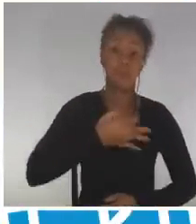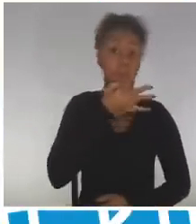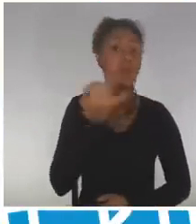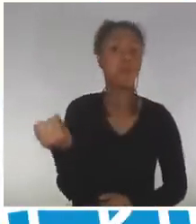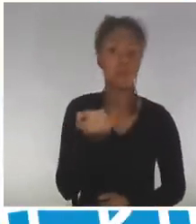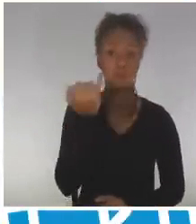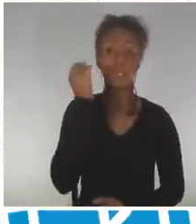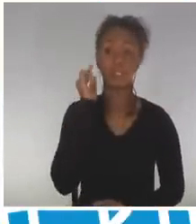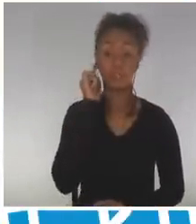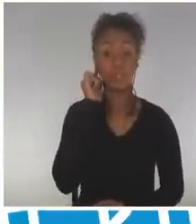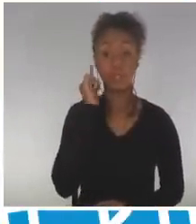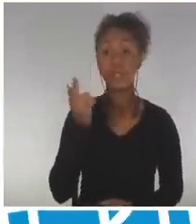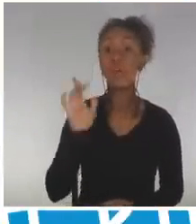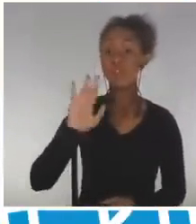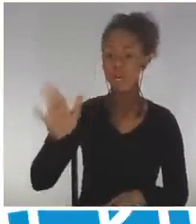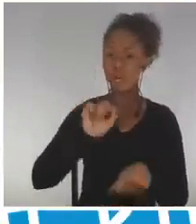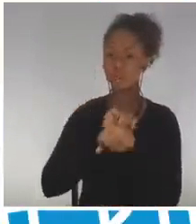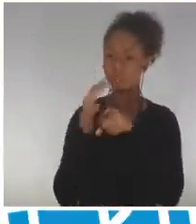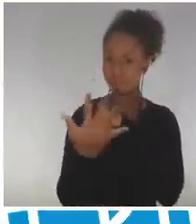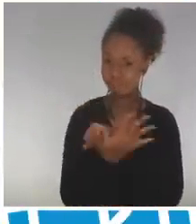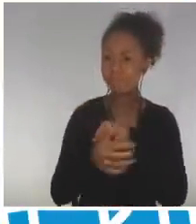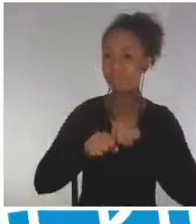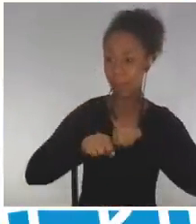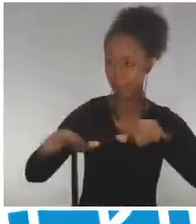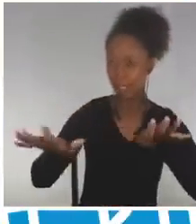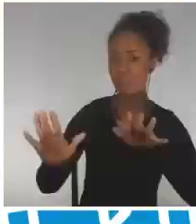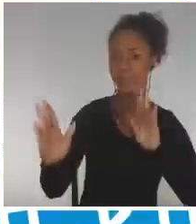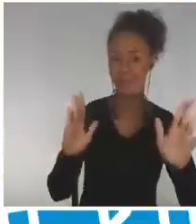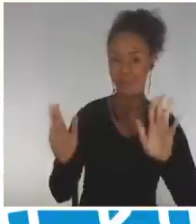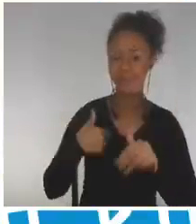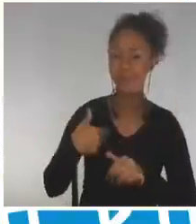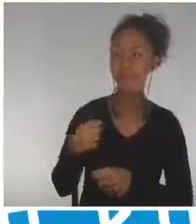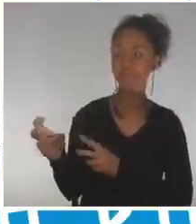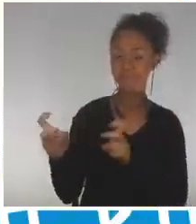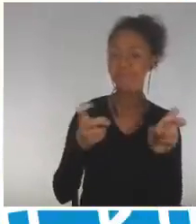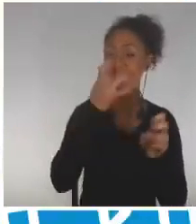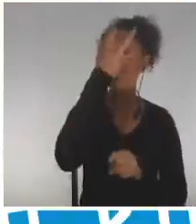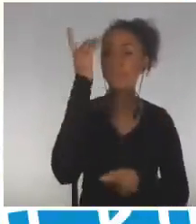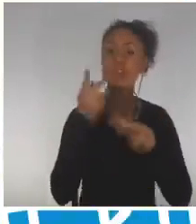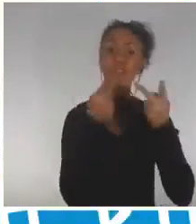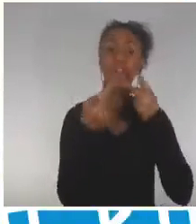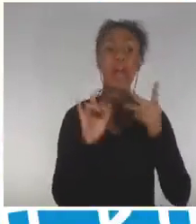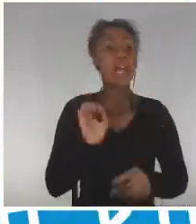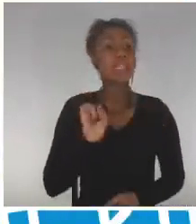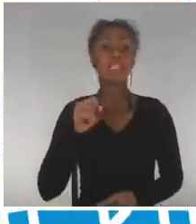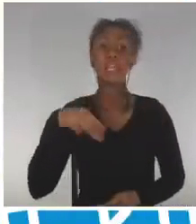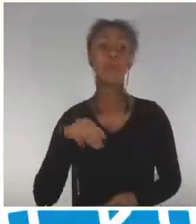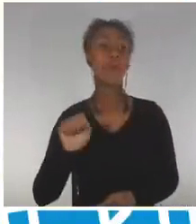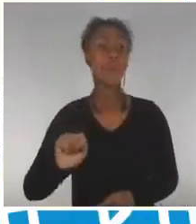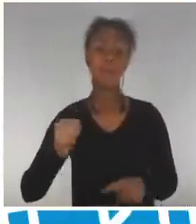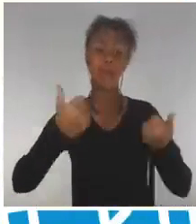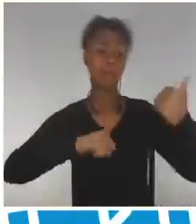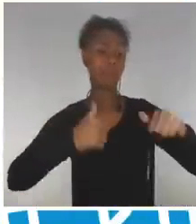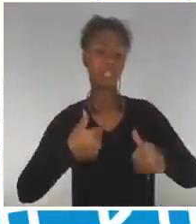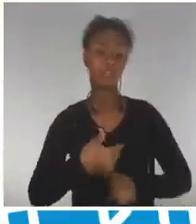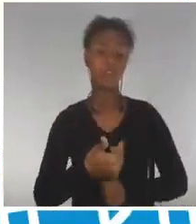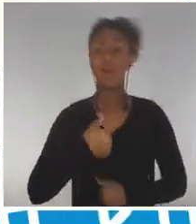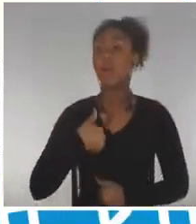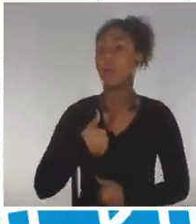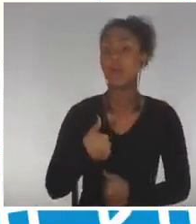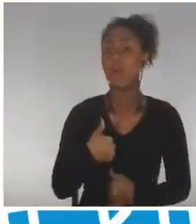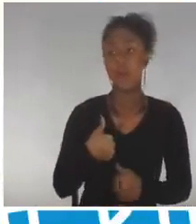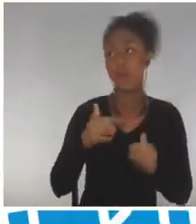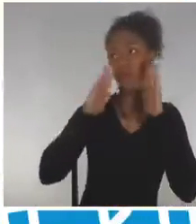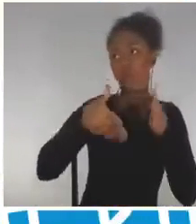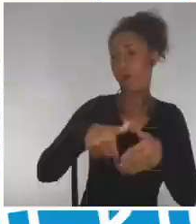na pandemia gente até que fala o seguinte: mas se o MEC não vai avaliar, eu não vou trabalhar isso com os alunos.